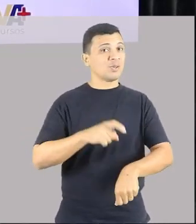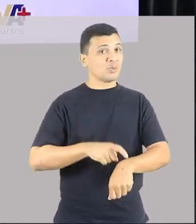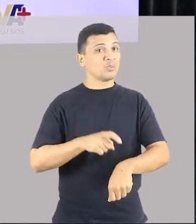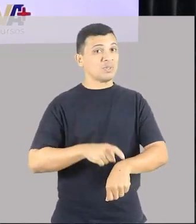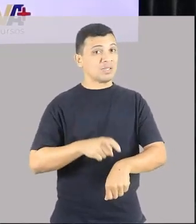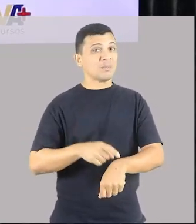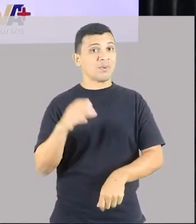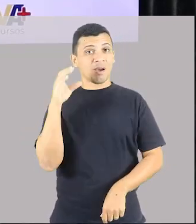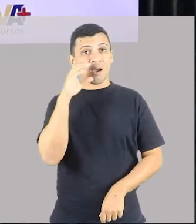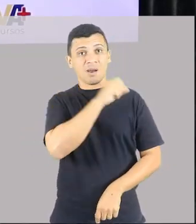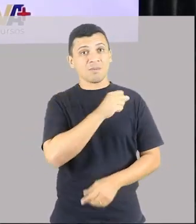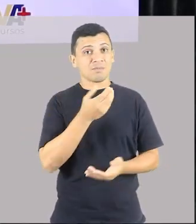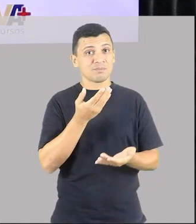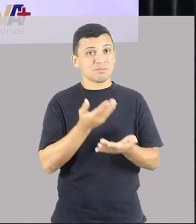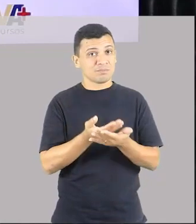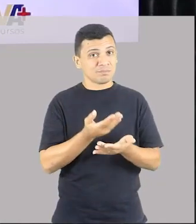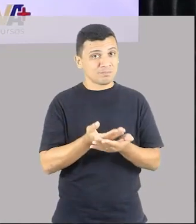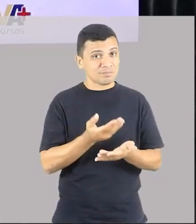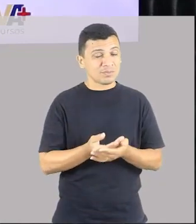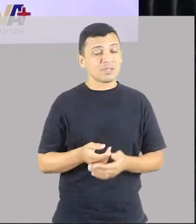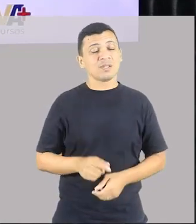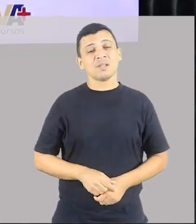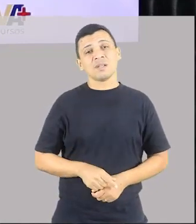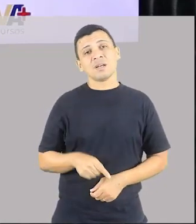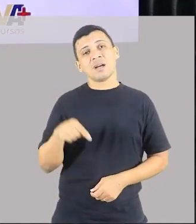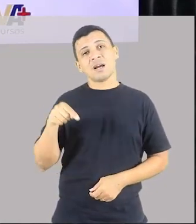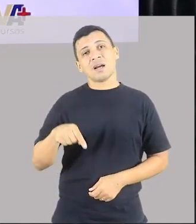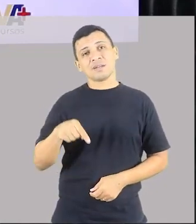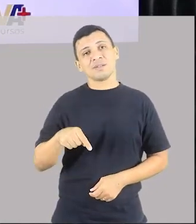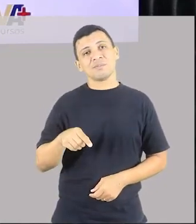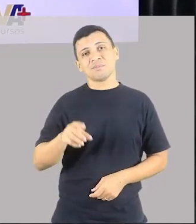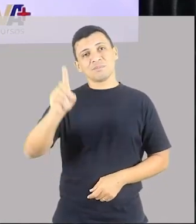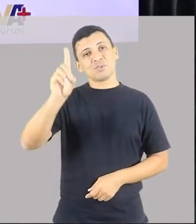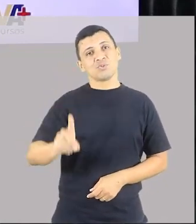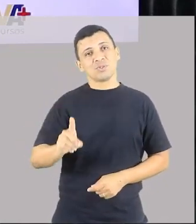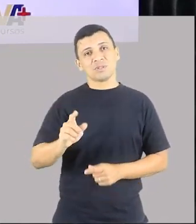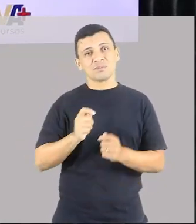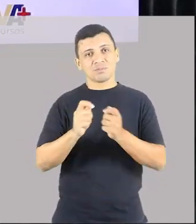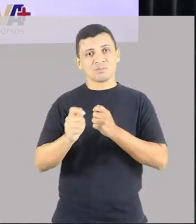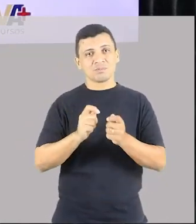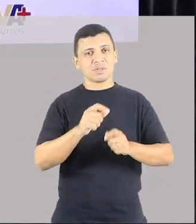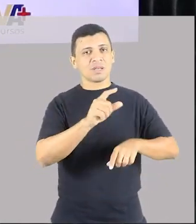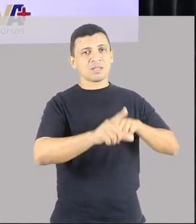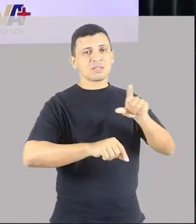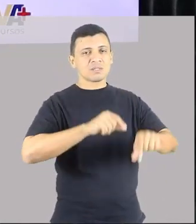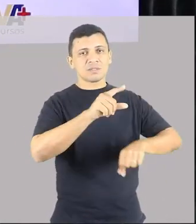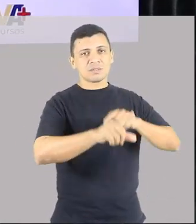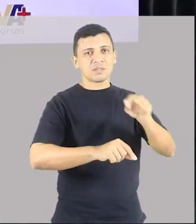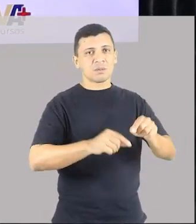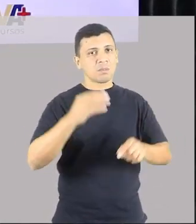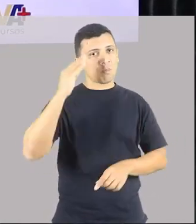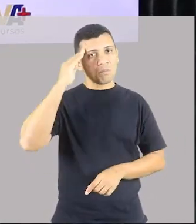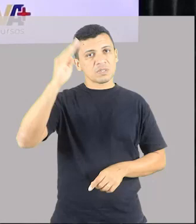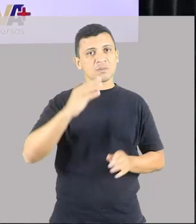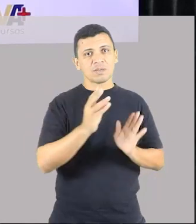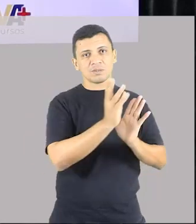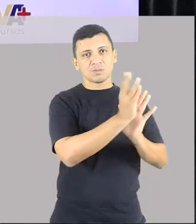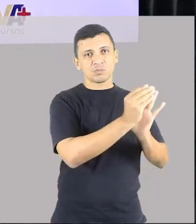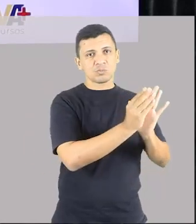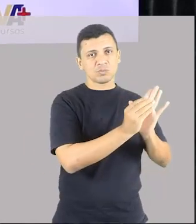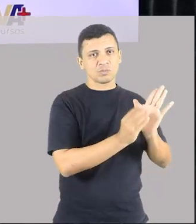é curto, então os professores, nós aqui também no Direito Administrativo, estamos selecionando os principais pontos,